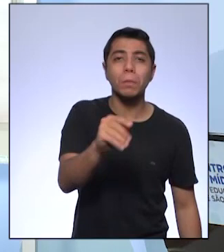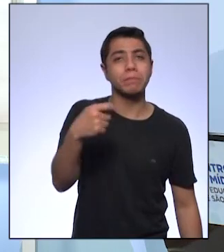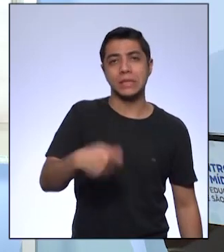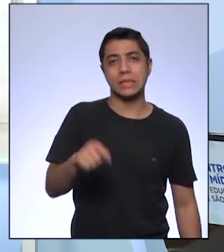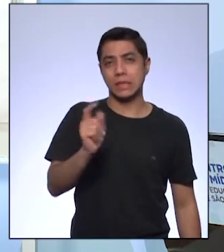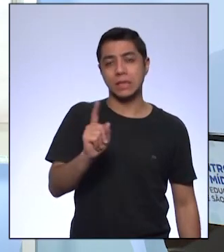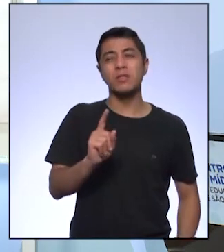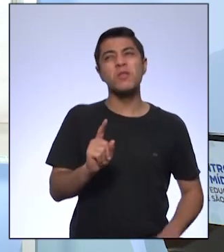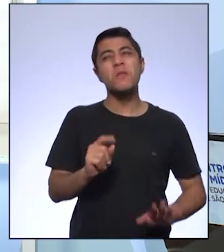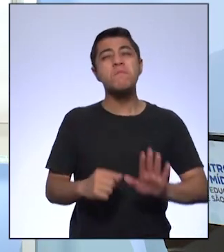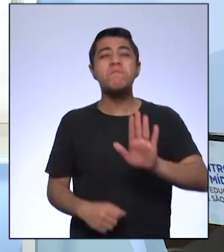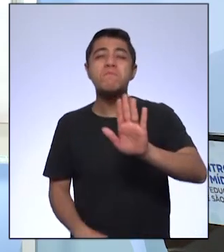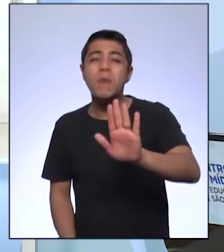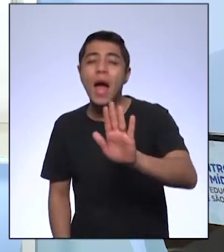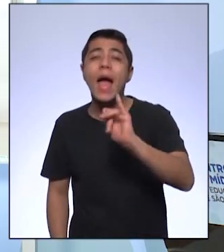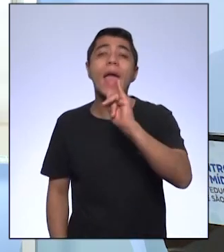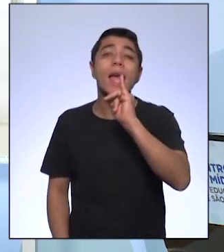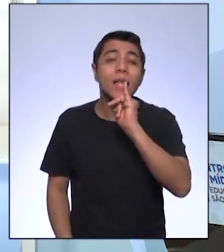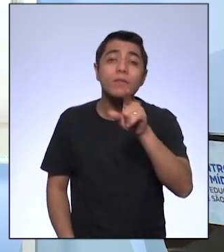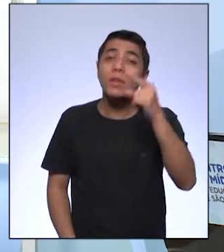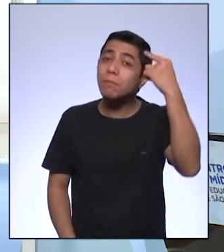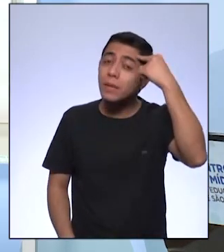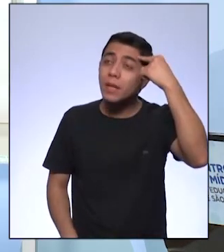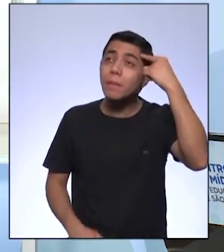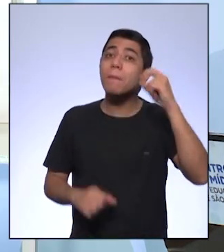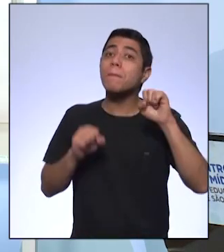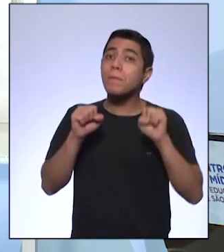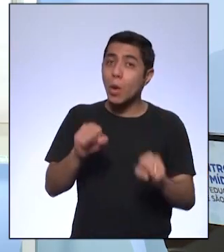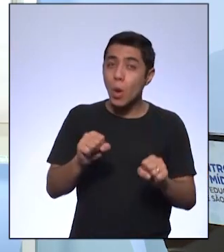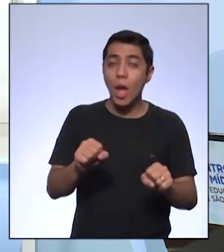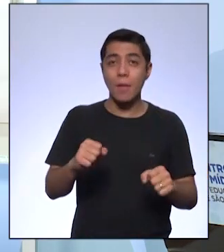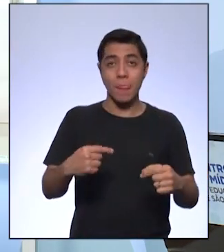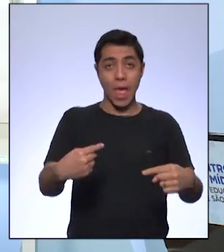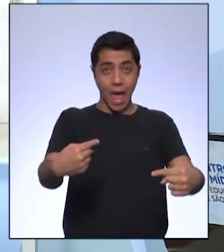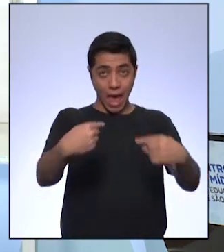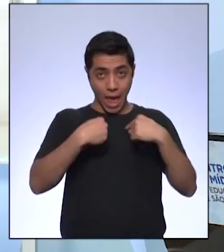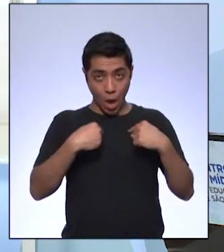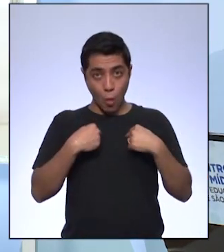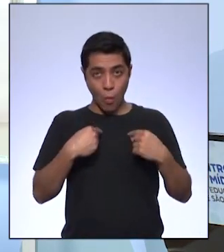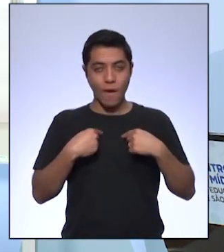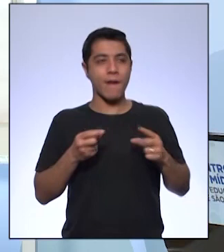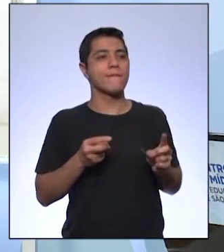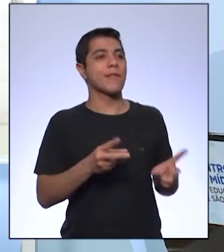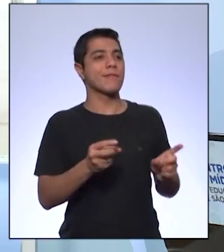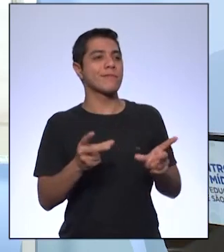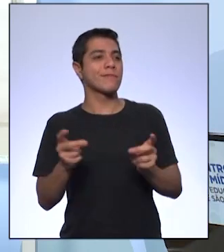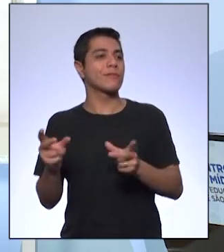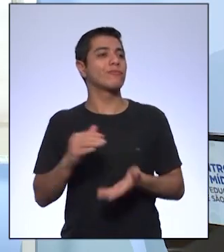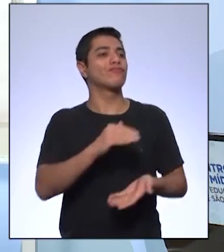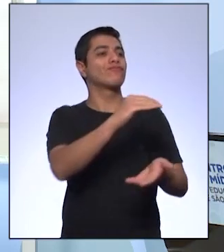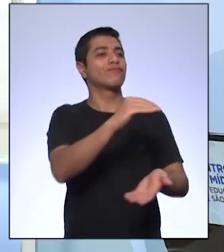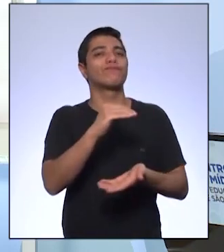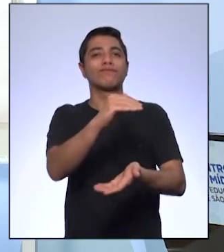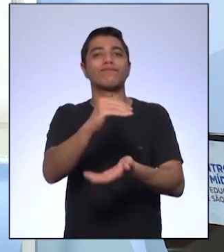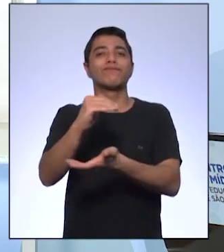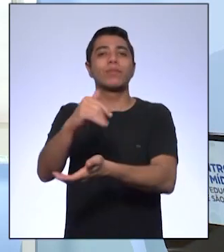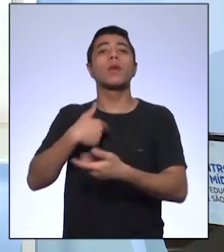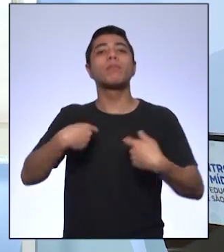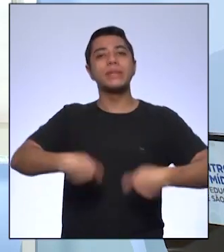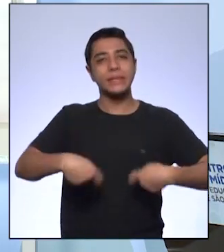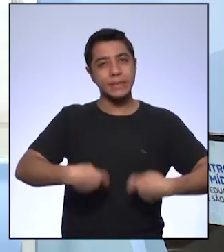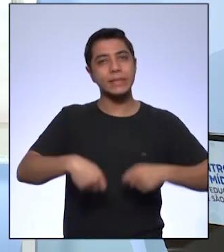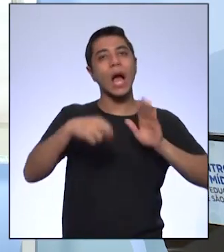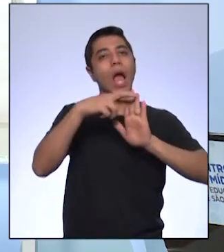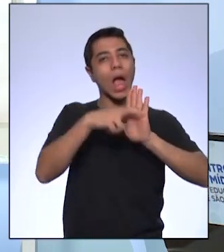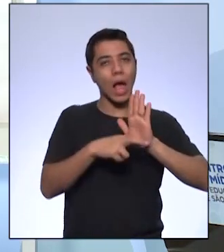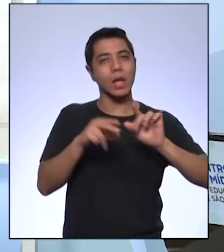generalizar e pensar que é uma situação assim que eu sou o distribuidor disso aí e eu tenho que ter essa lei de formação em mãos para não ter que